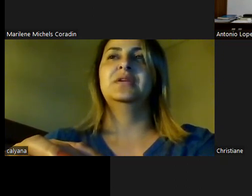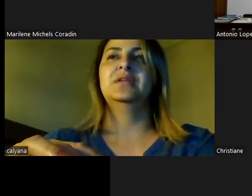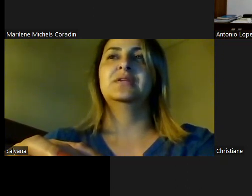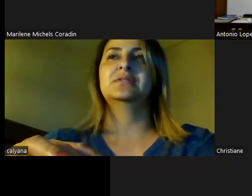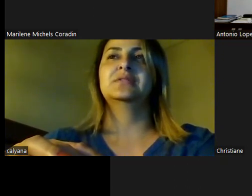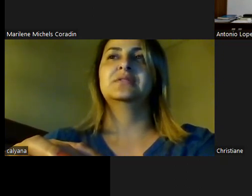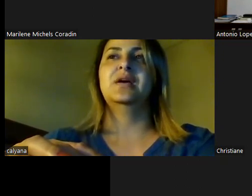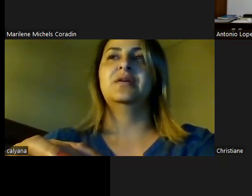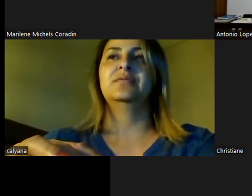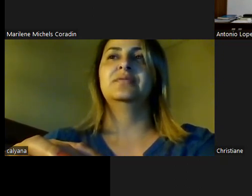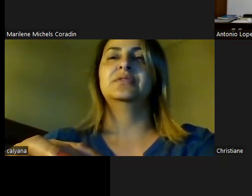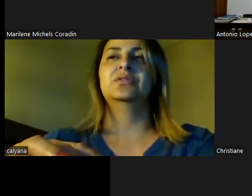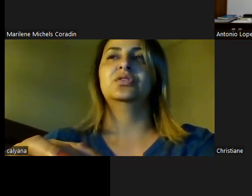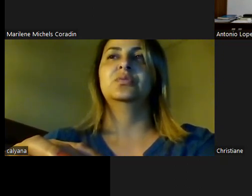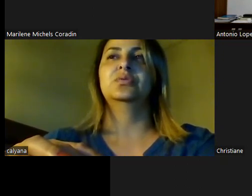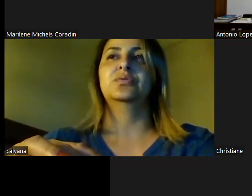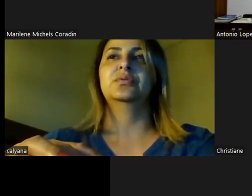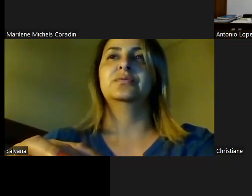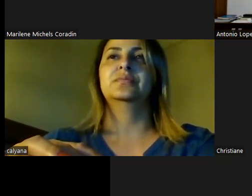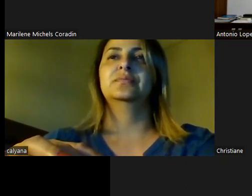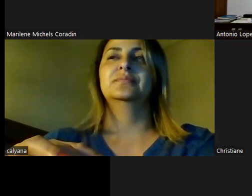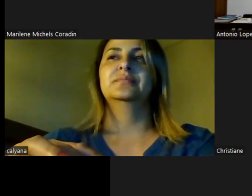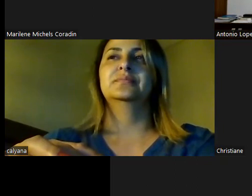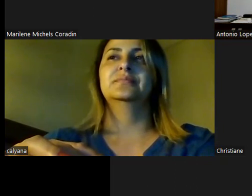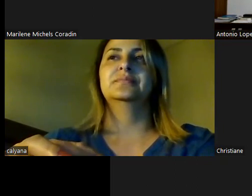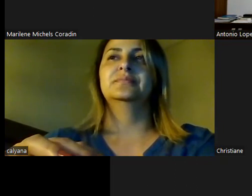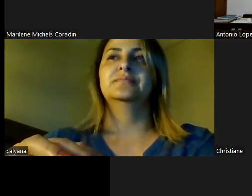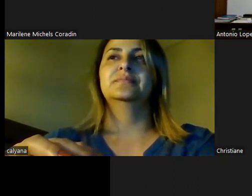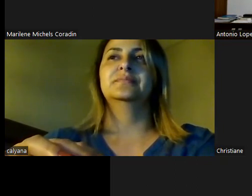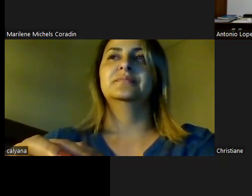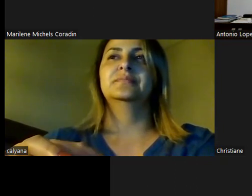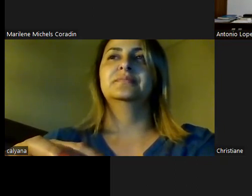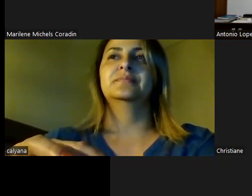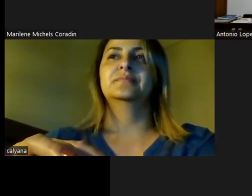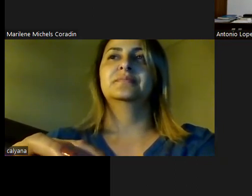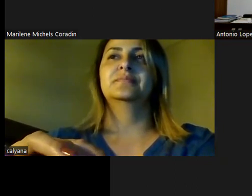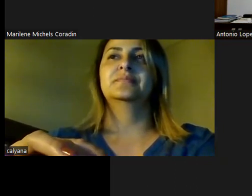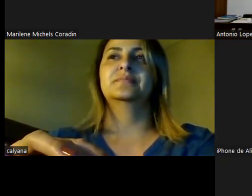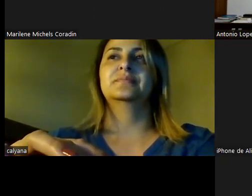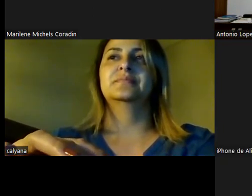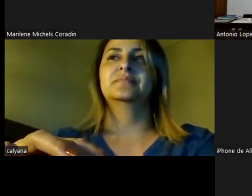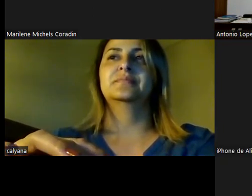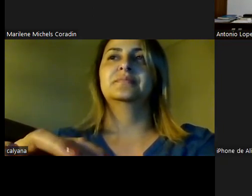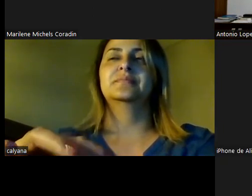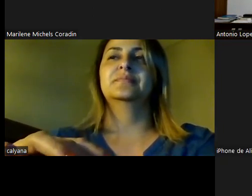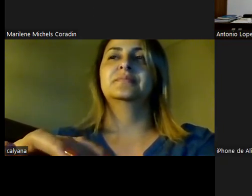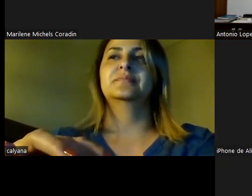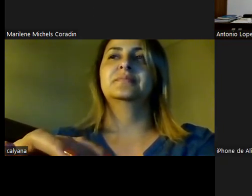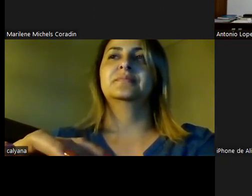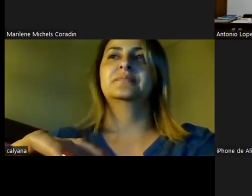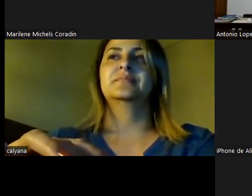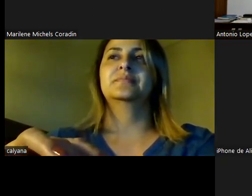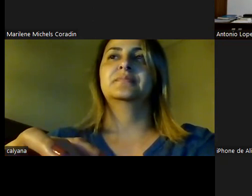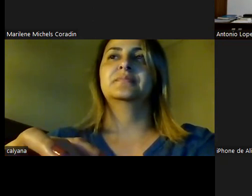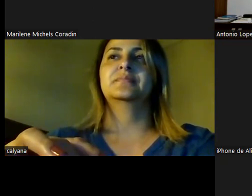Tchau, meninas. Boa noite, Tchau. professor. Boa noite, professor. Boa noite. Boa